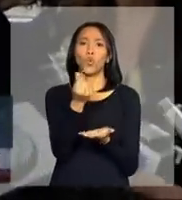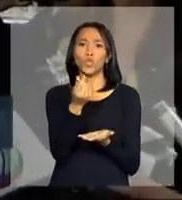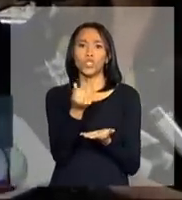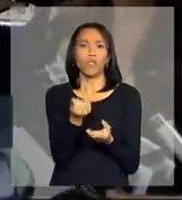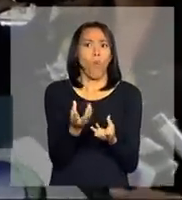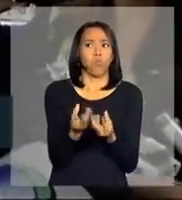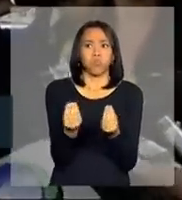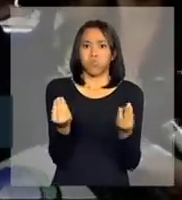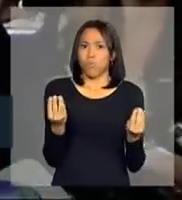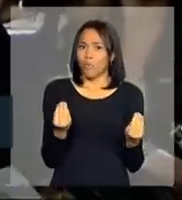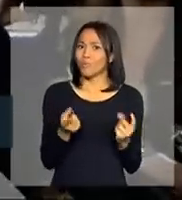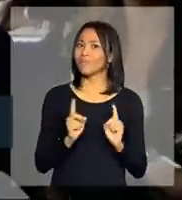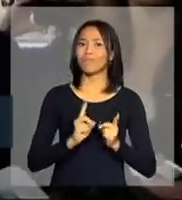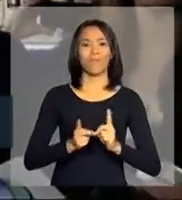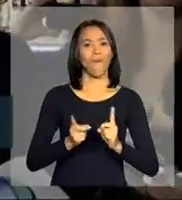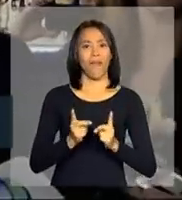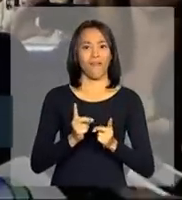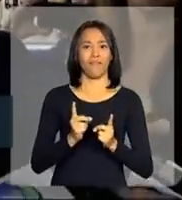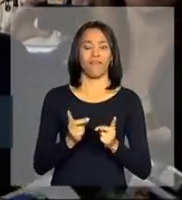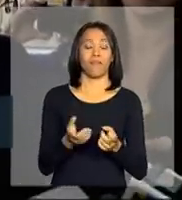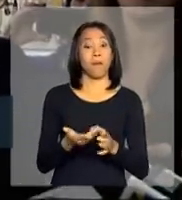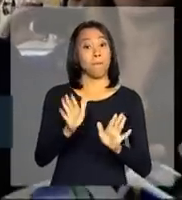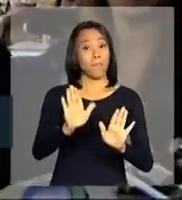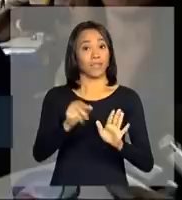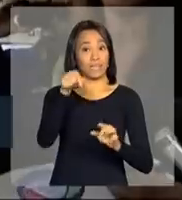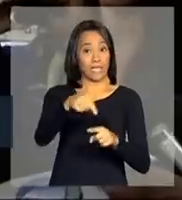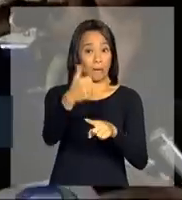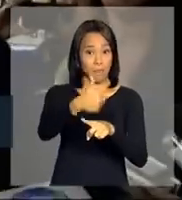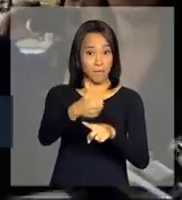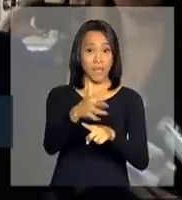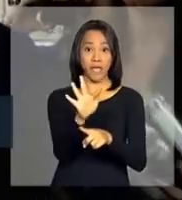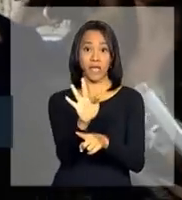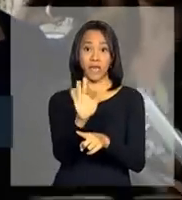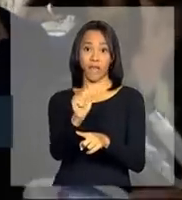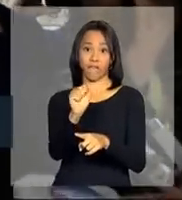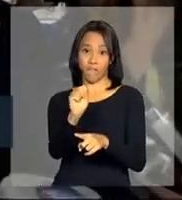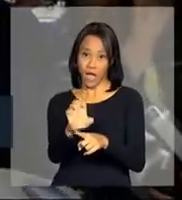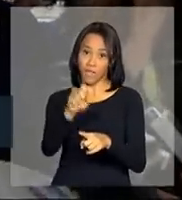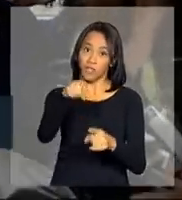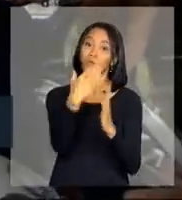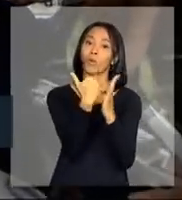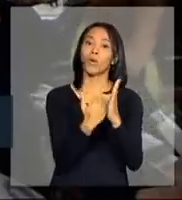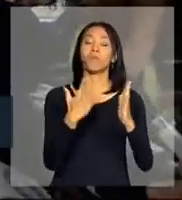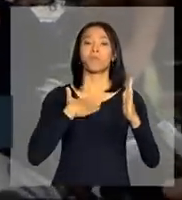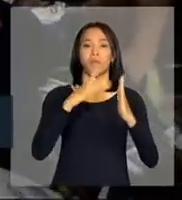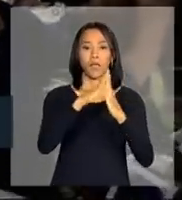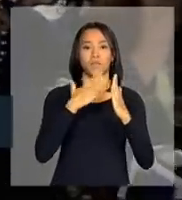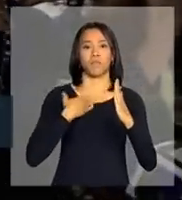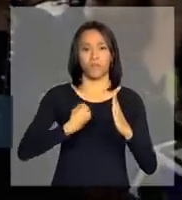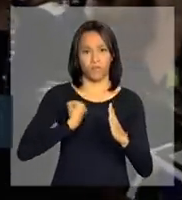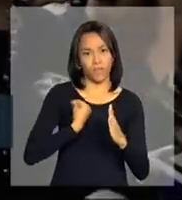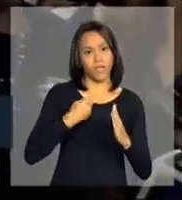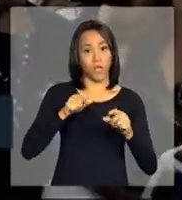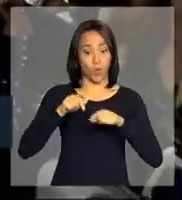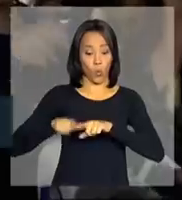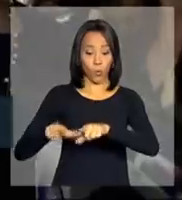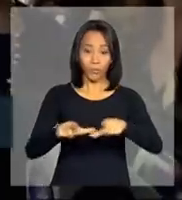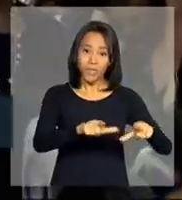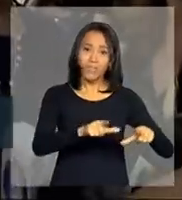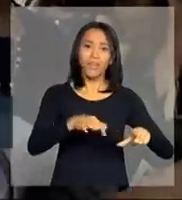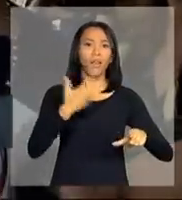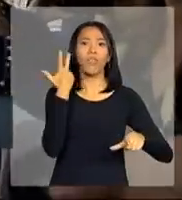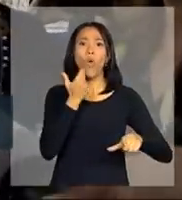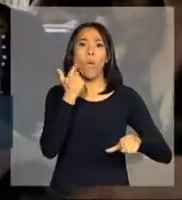avultados. Então, na primeira fase do programa, o piso ficaria de